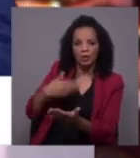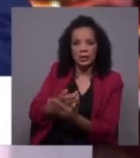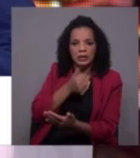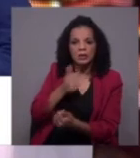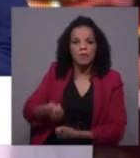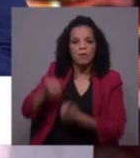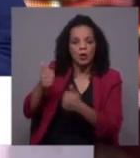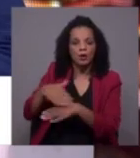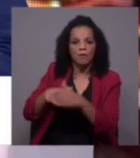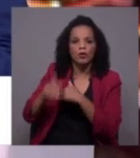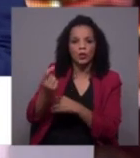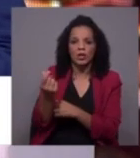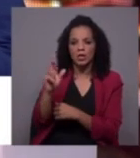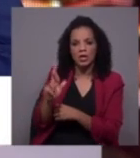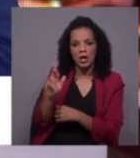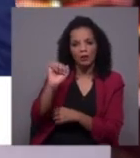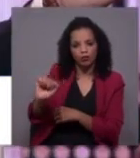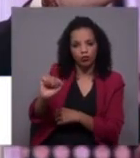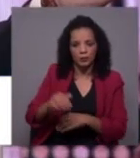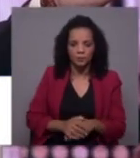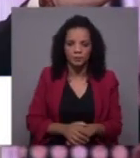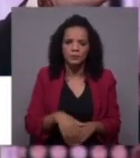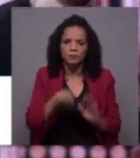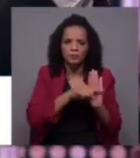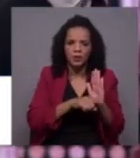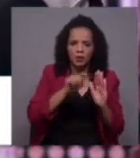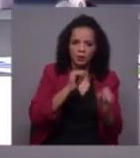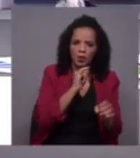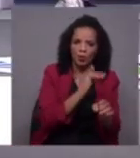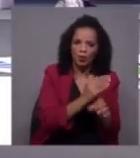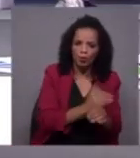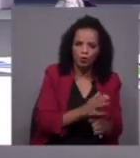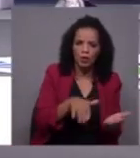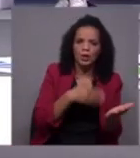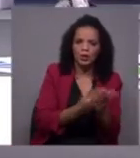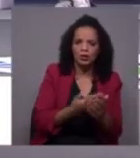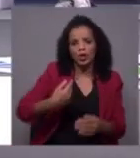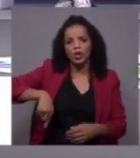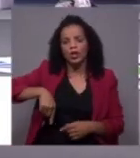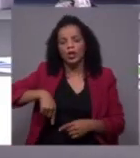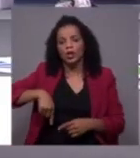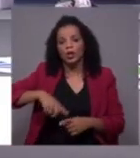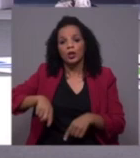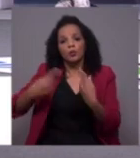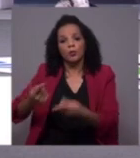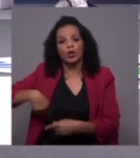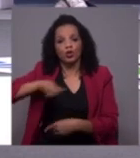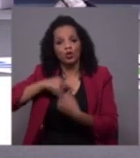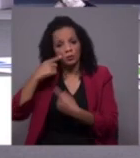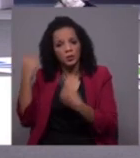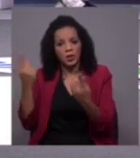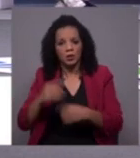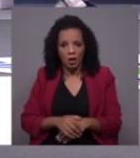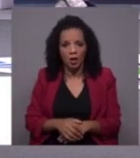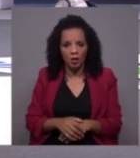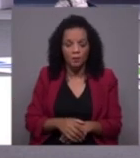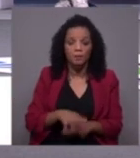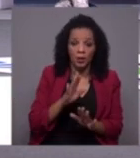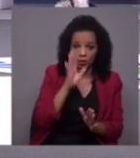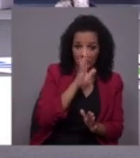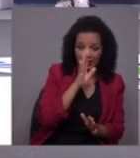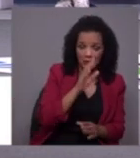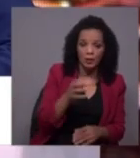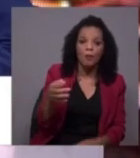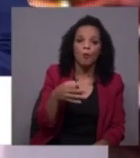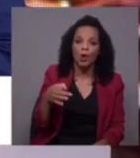o que é que vai fazer ao seu dinheiro. Mas essa medida também já ouvi outros candidatos. E a Carlos Moedas, não é uma diferença por aí. Mas é um sinal. Se